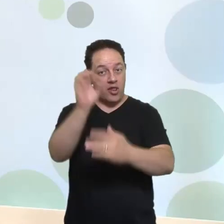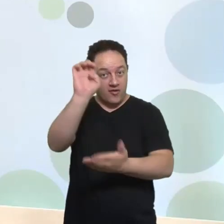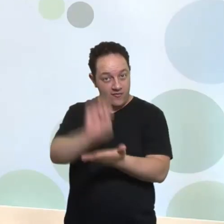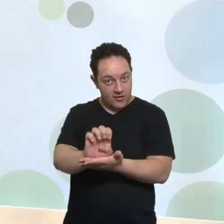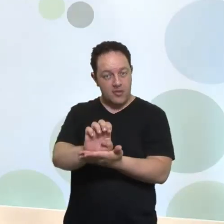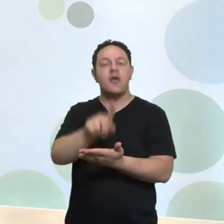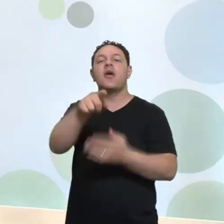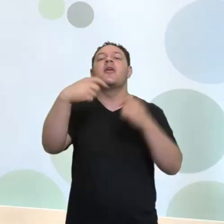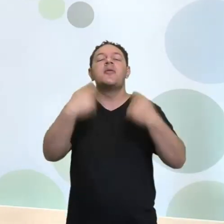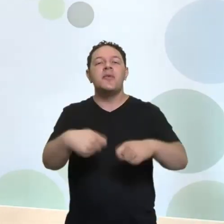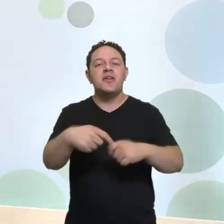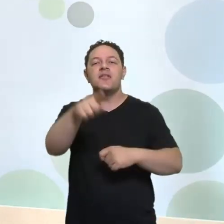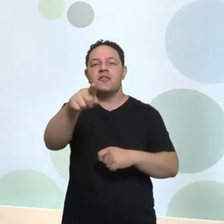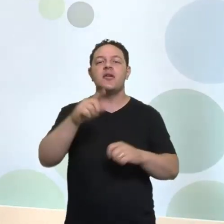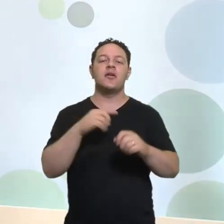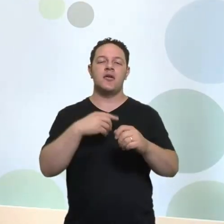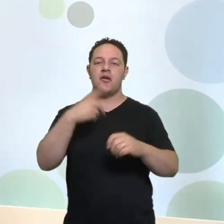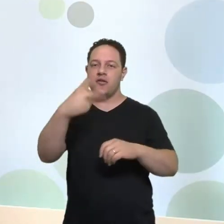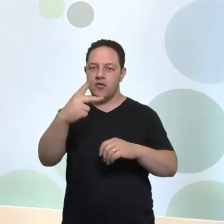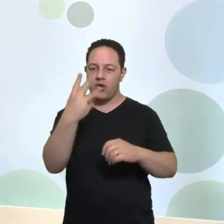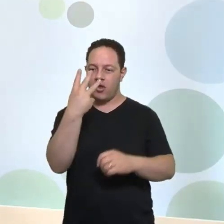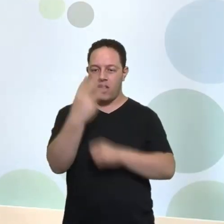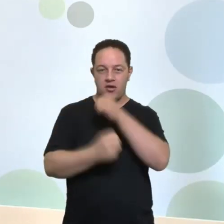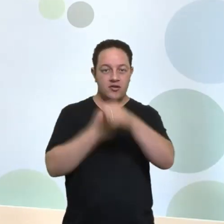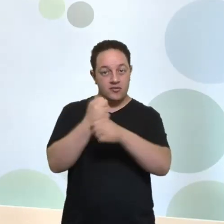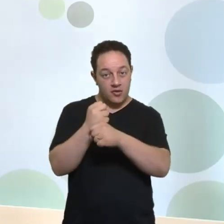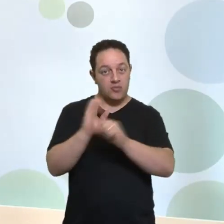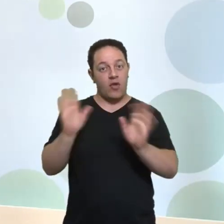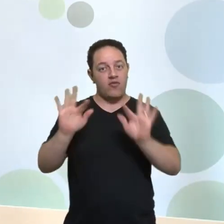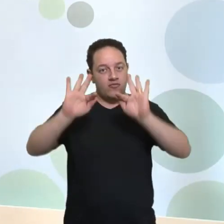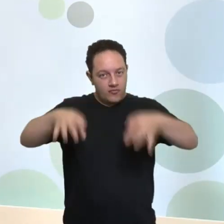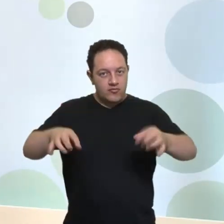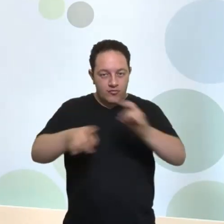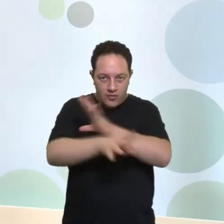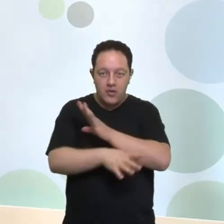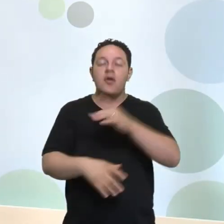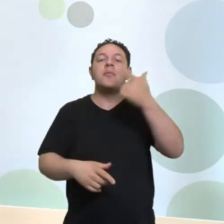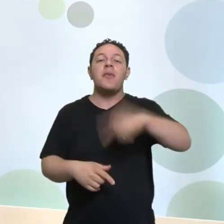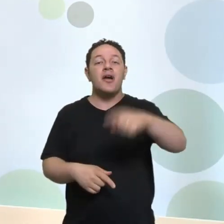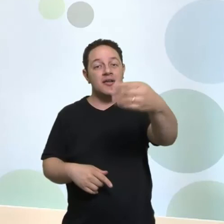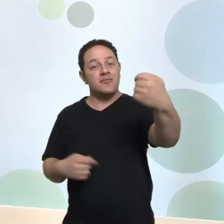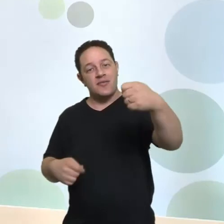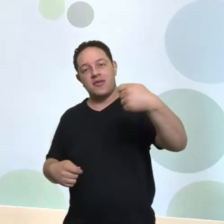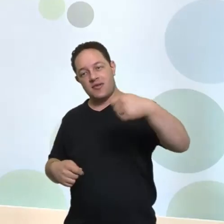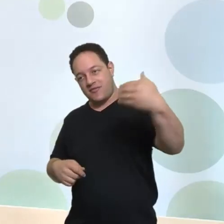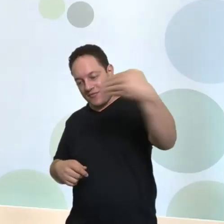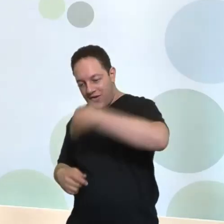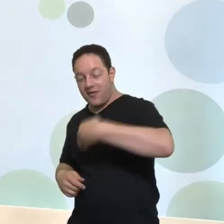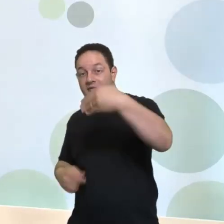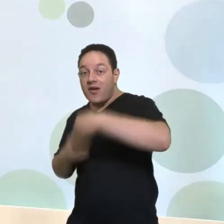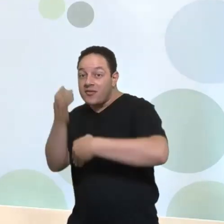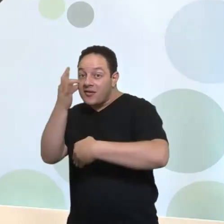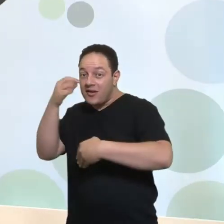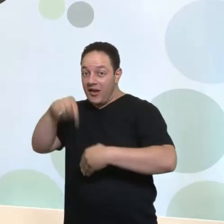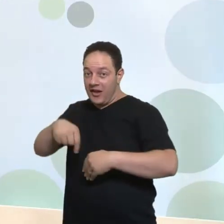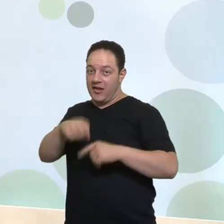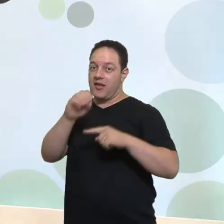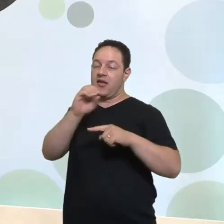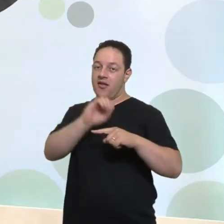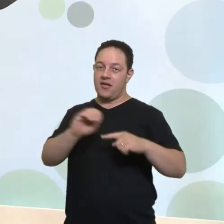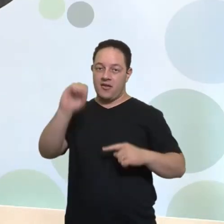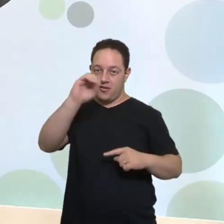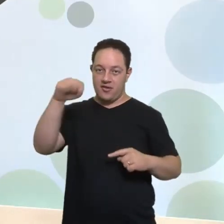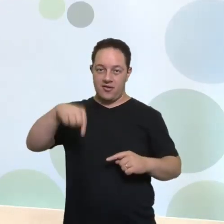estar finalizado já o processo probatório de três anos o trabalho é presencial aqui nem fap e não pode estar